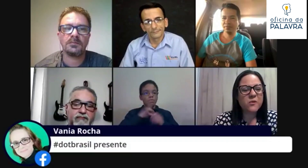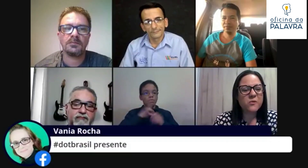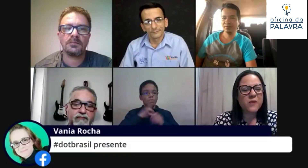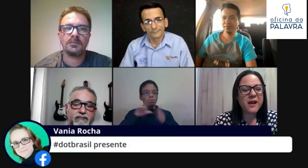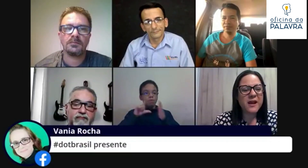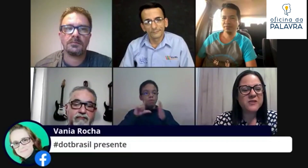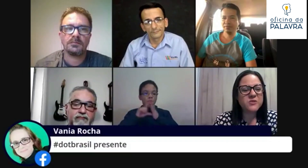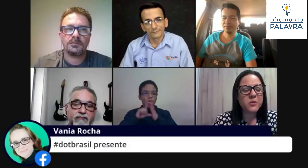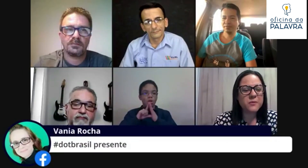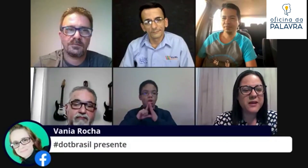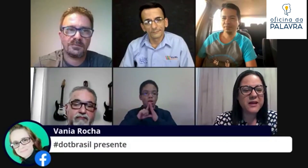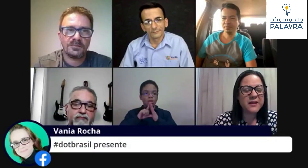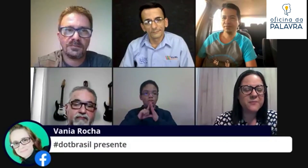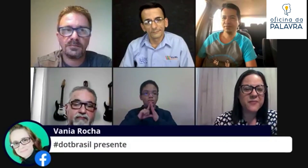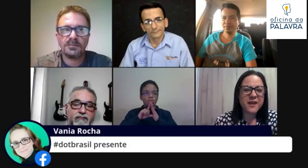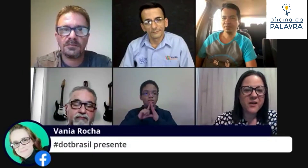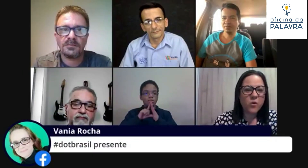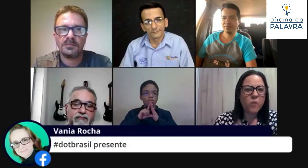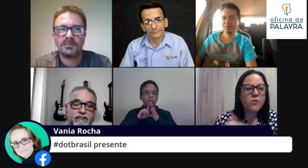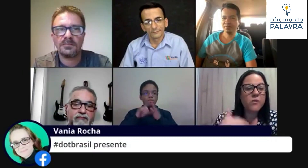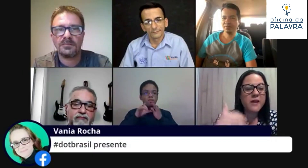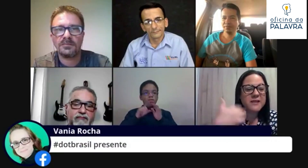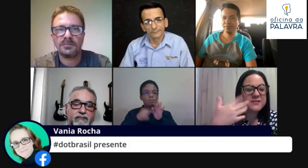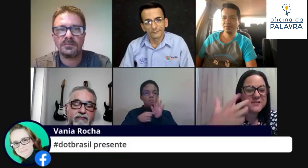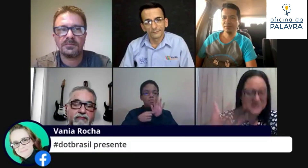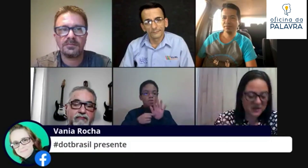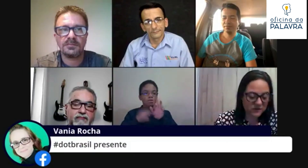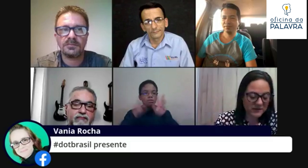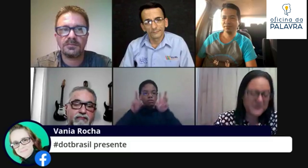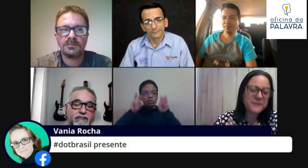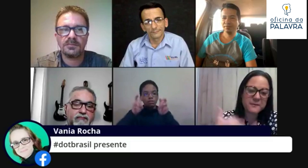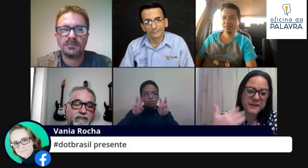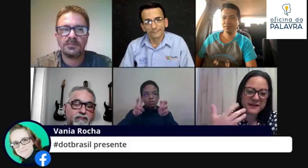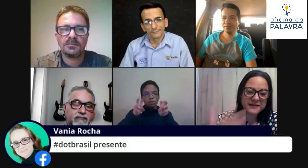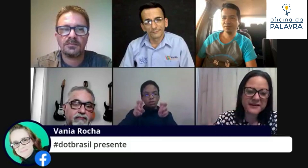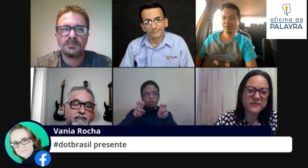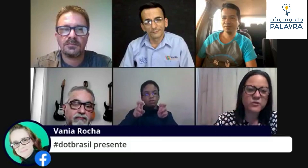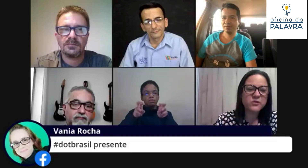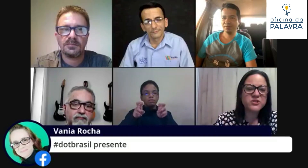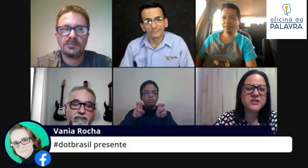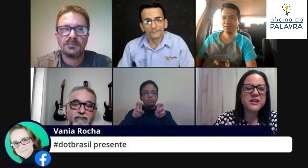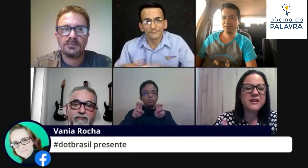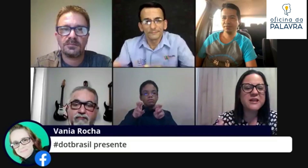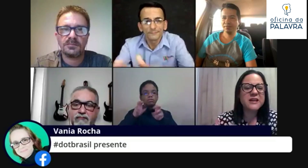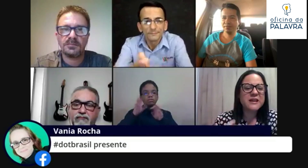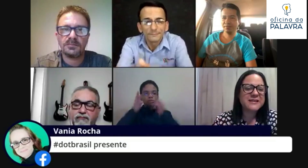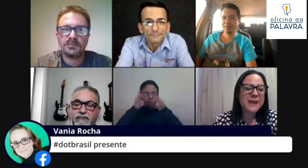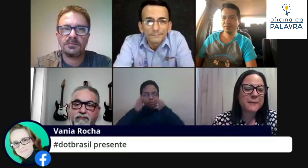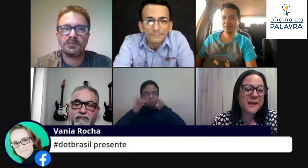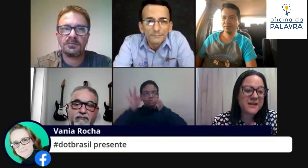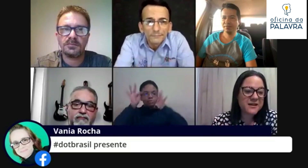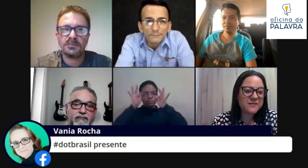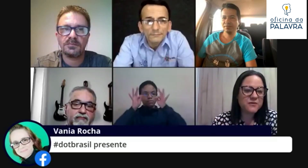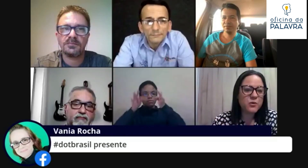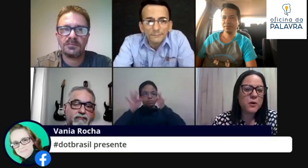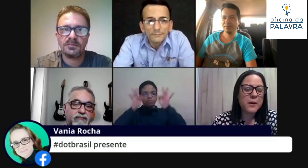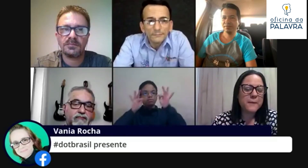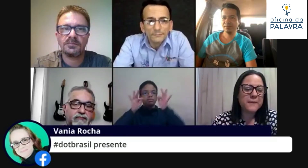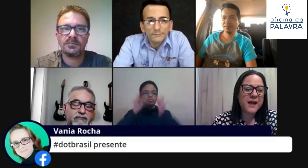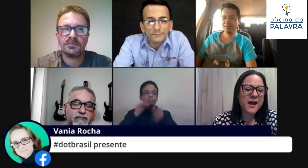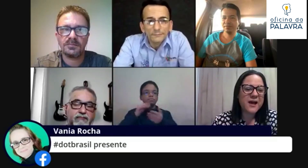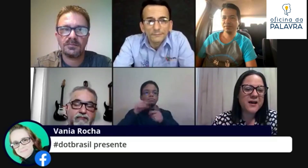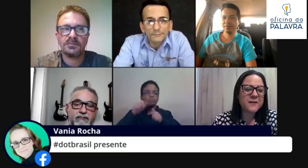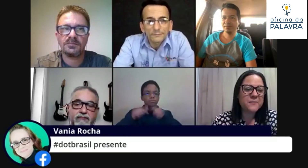mostrando, então, sobre como eles estão, né, também na tecnologia ali,